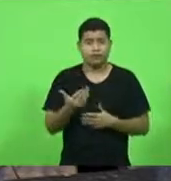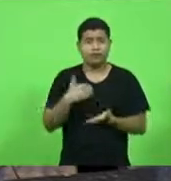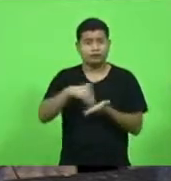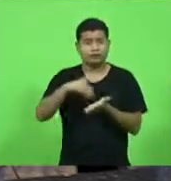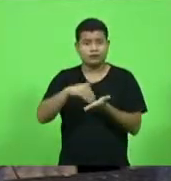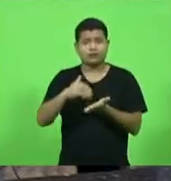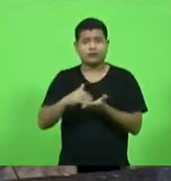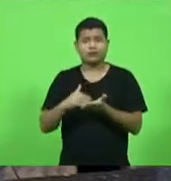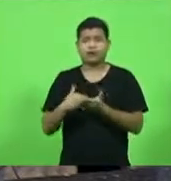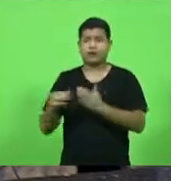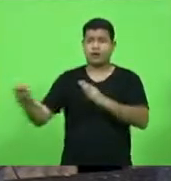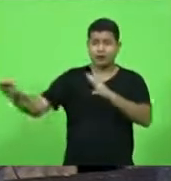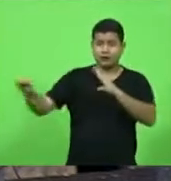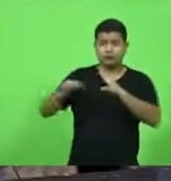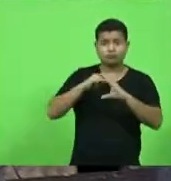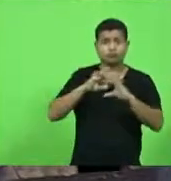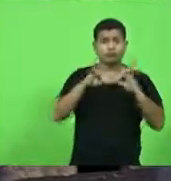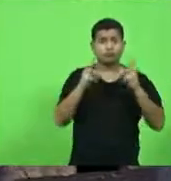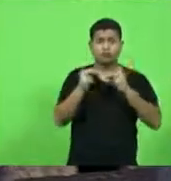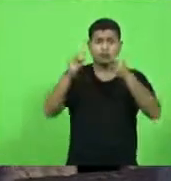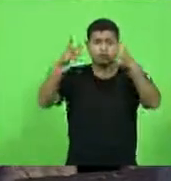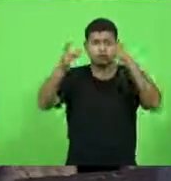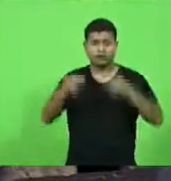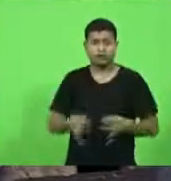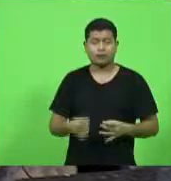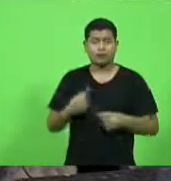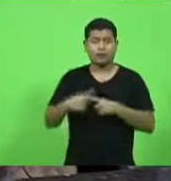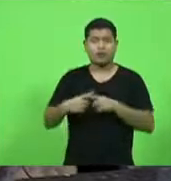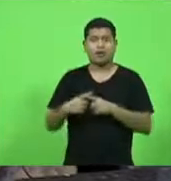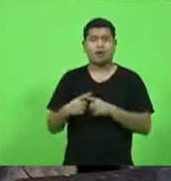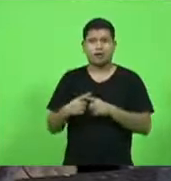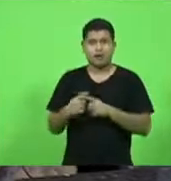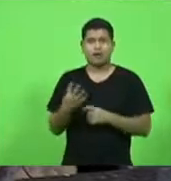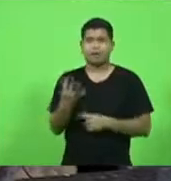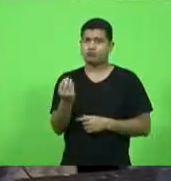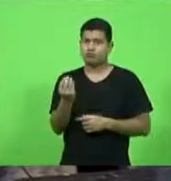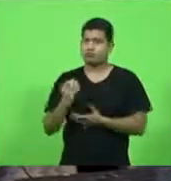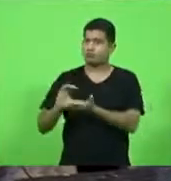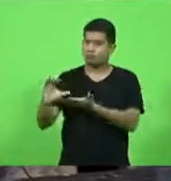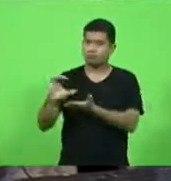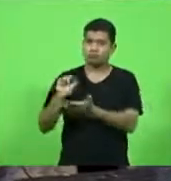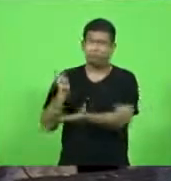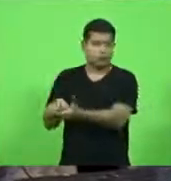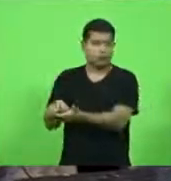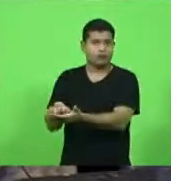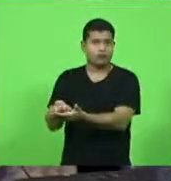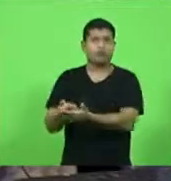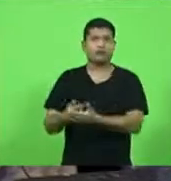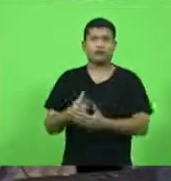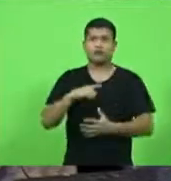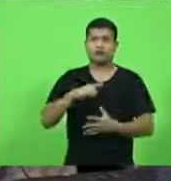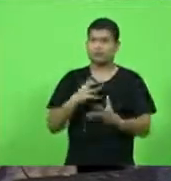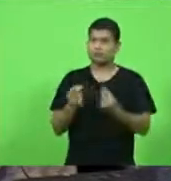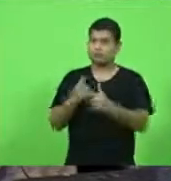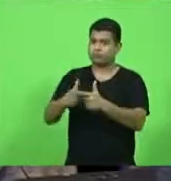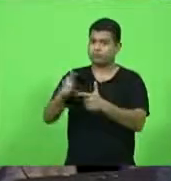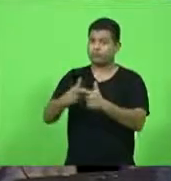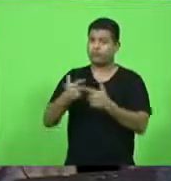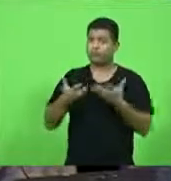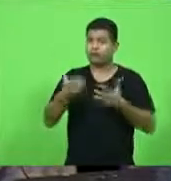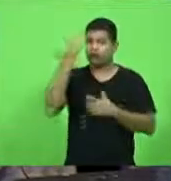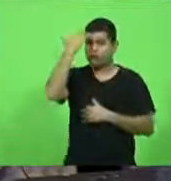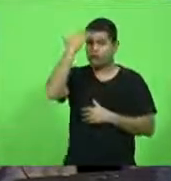todos esses detalhes desses contratos, porque o valor é alto e muitos problemas apareceram com esses contratos aí. Eu quero entender melhor